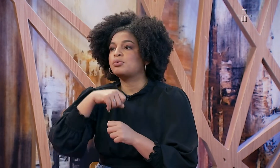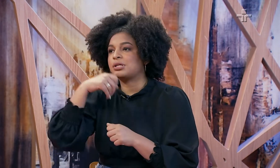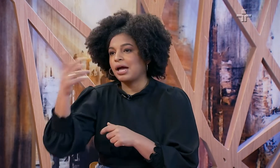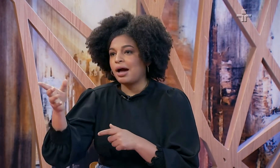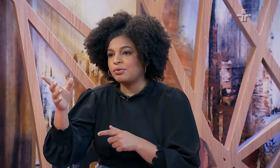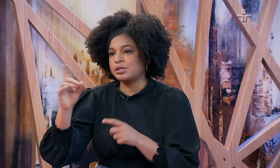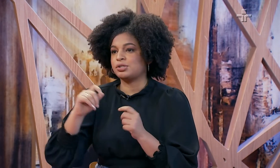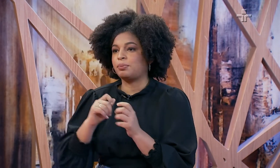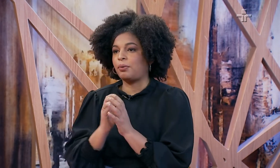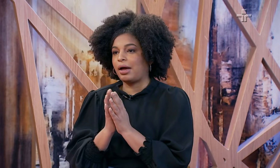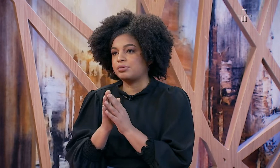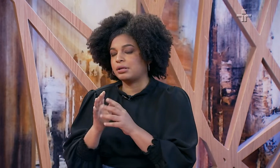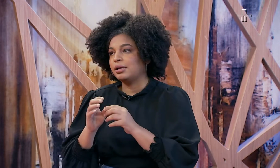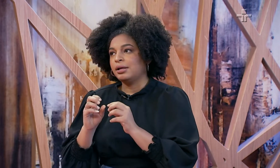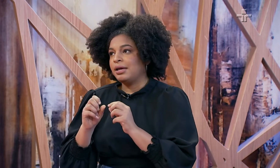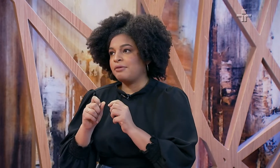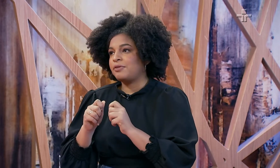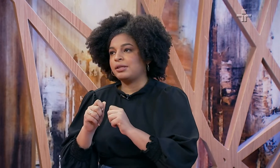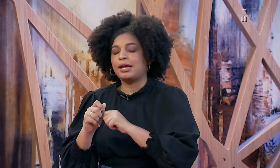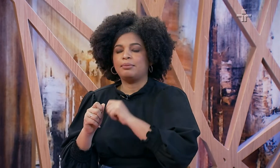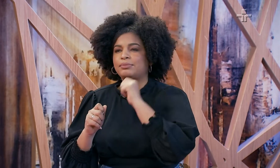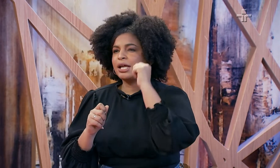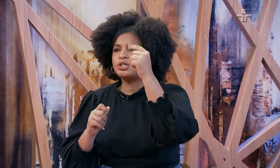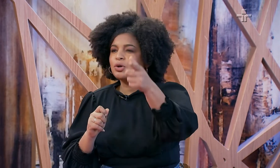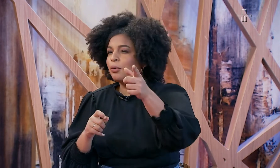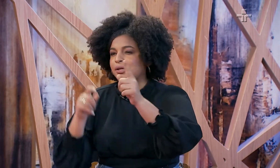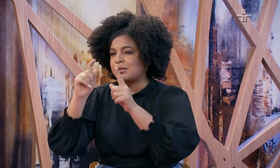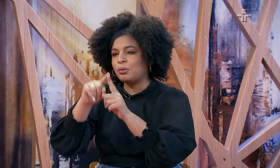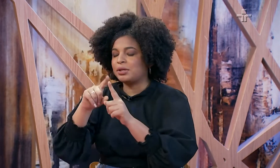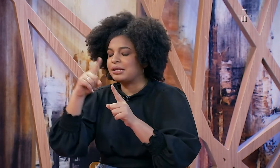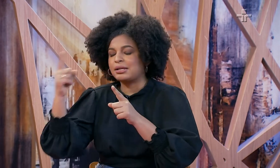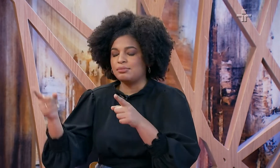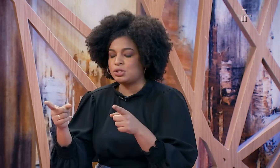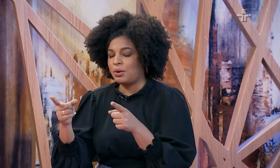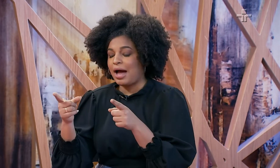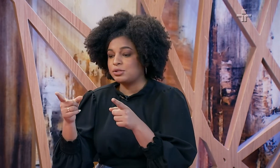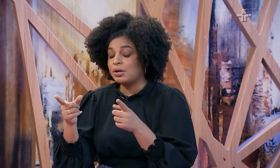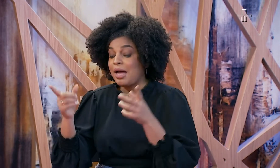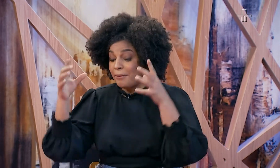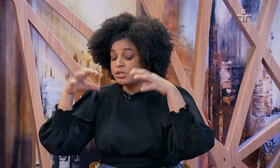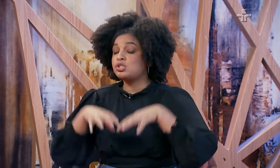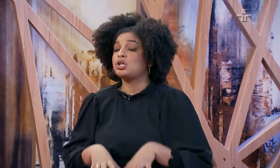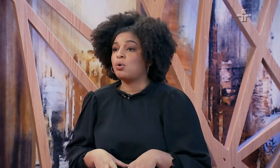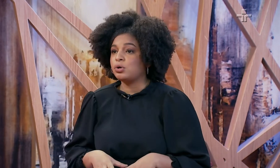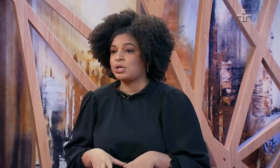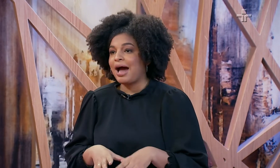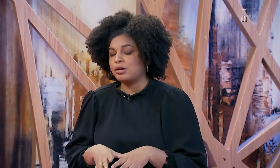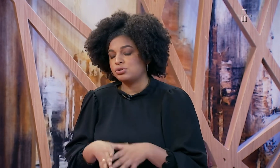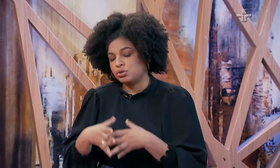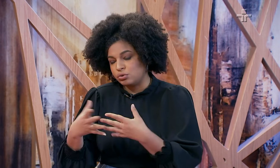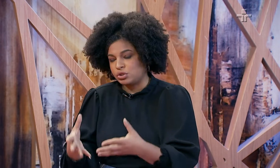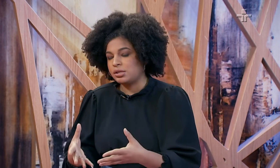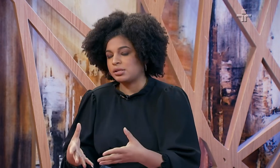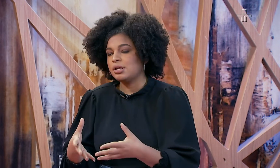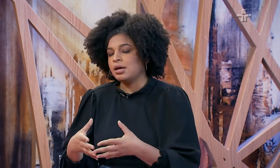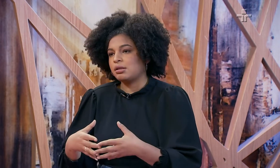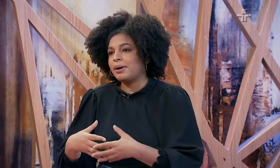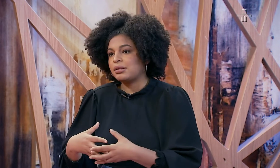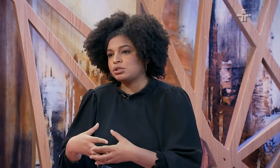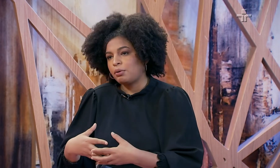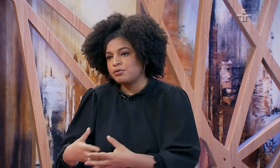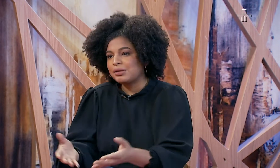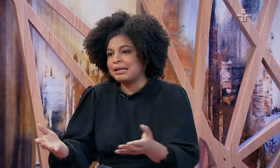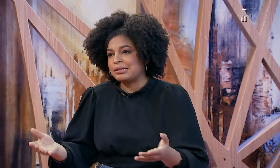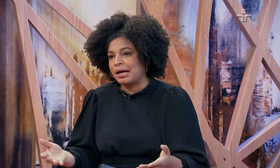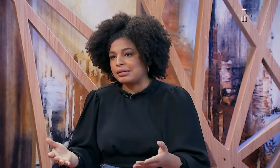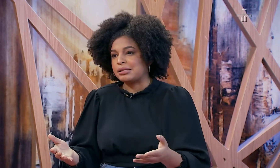programação musical, seja por causa, enfim, daquele show que escuta, que transmite no rádio. Mas a gente tem hoje rádios de notícias que são